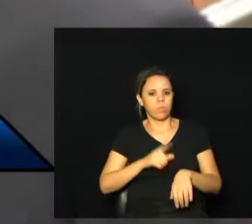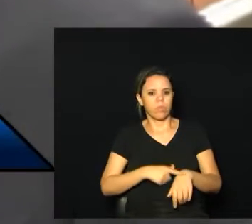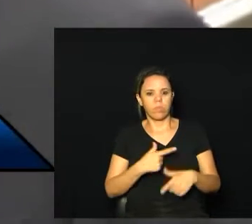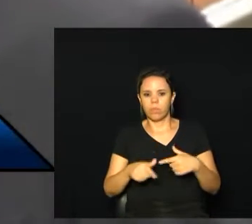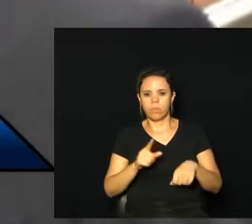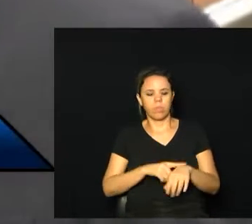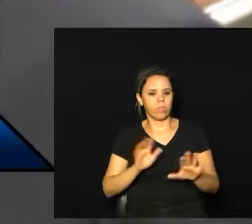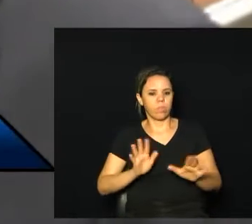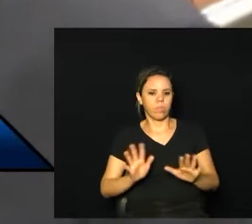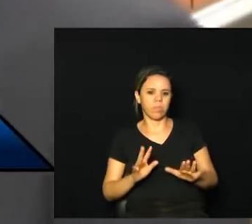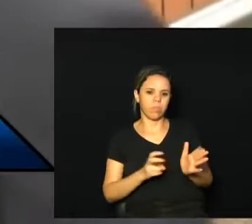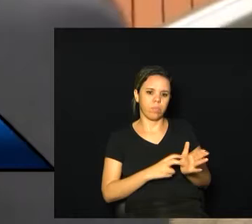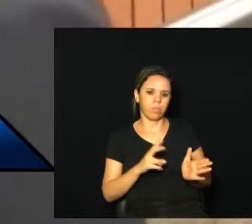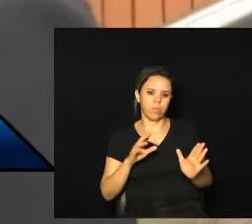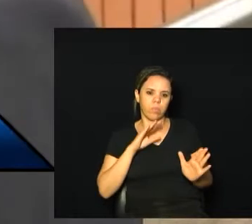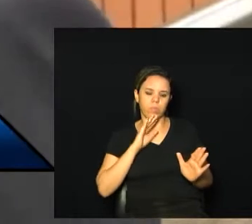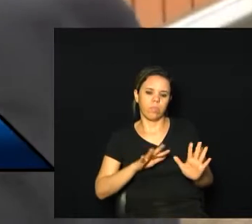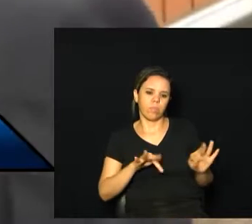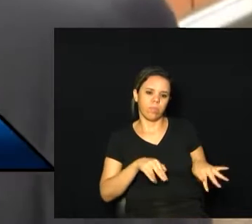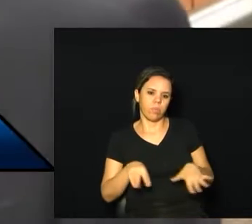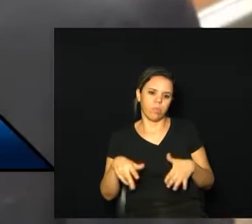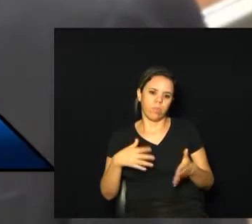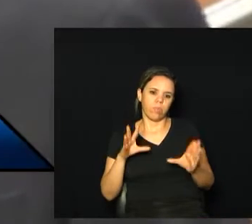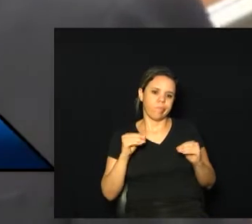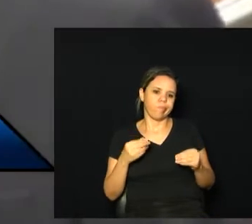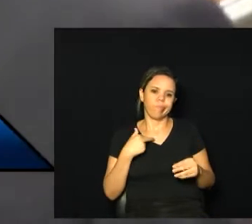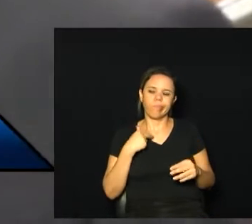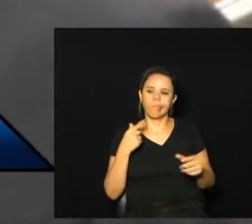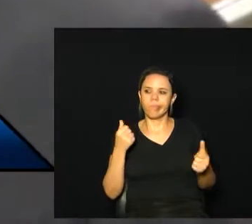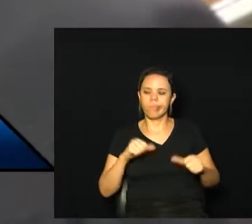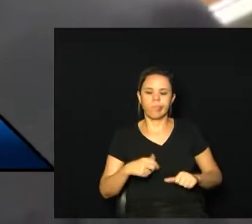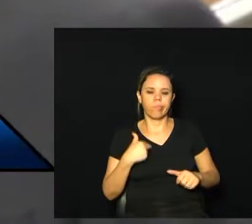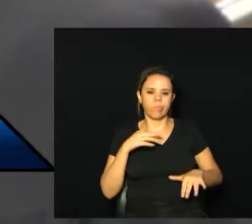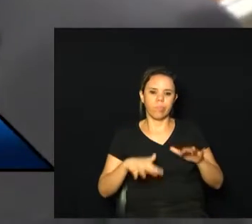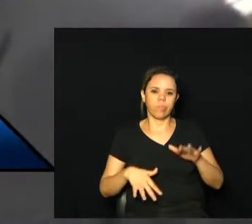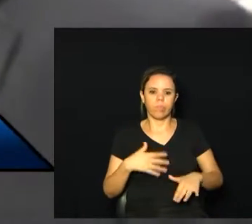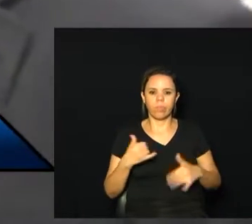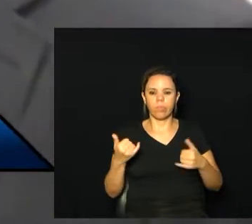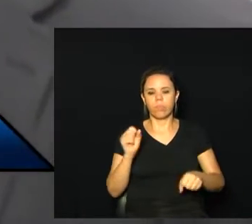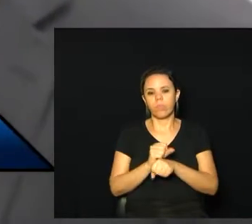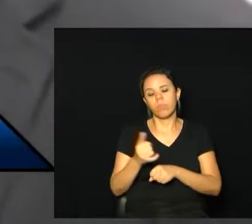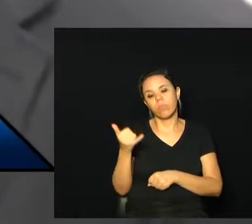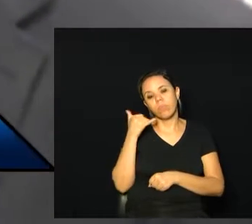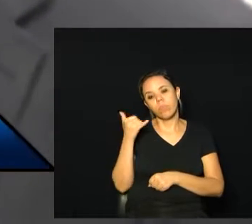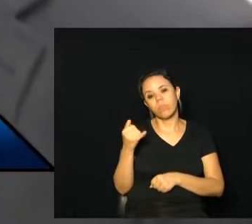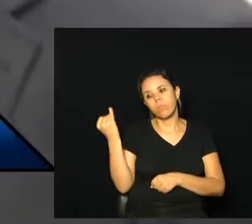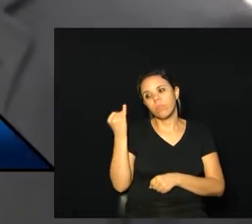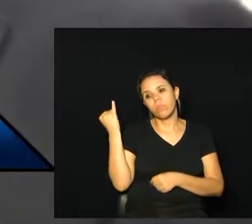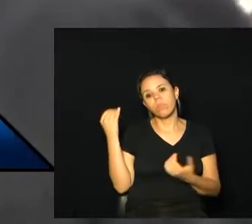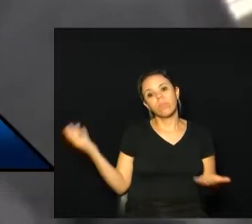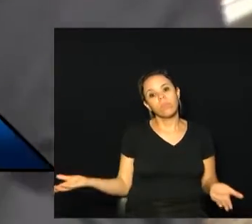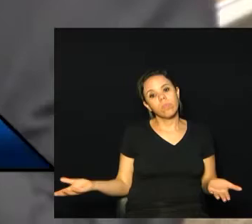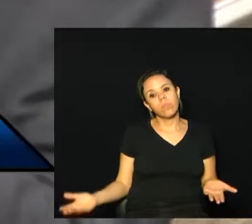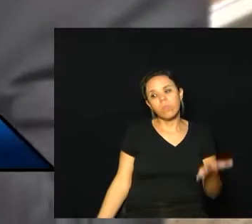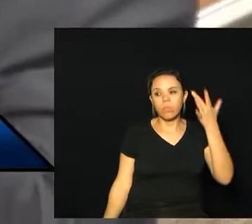um horário, né? Na parte da manhã, é no fim de semana, é à noite. E muitas vezes você está esperando uma ligação importante e aí